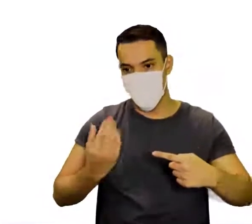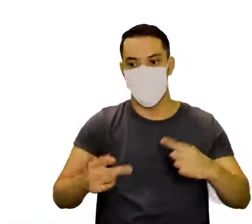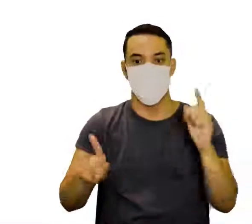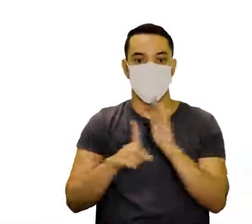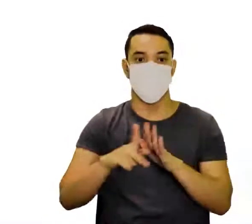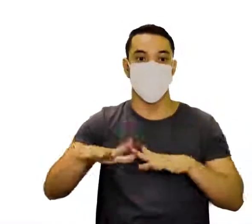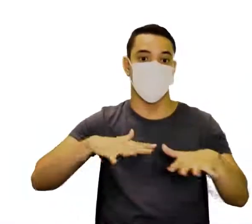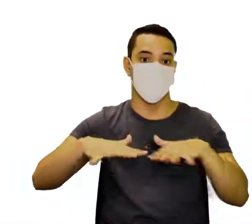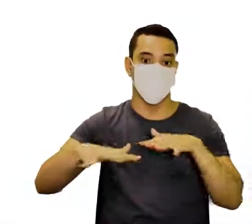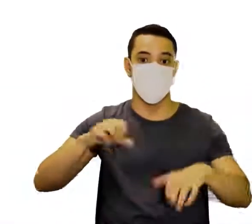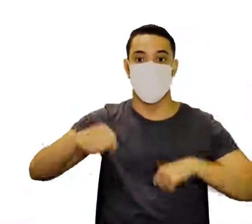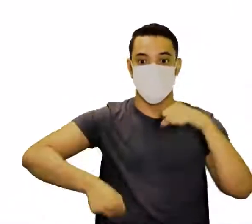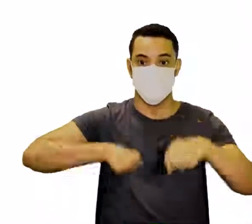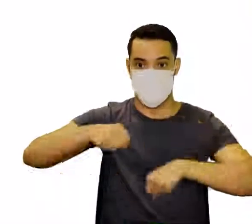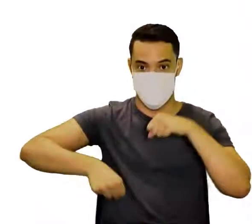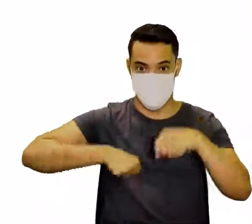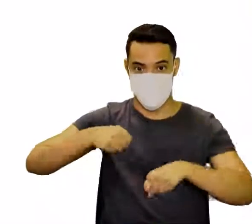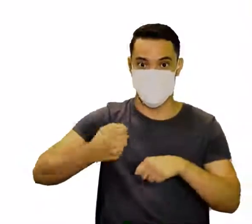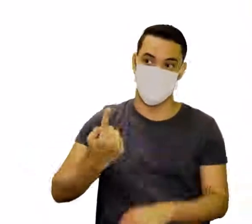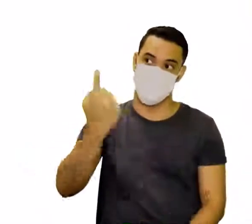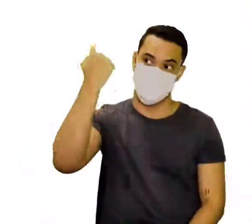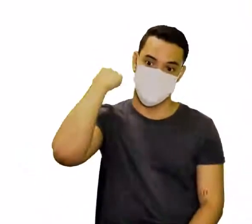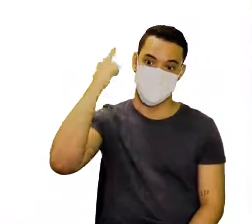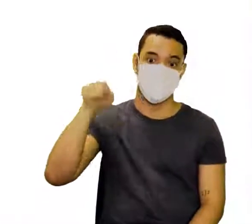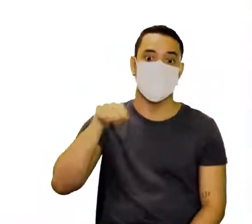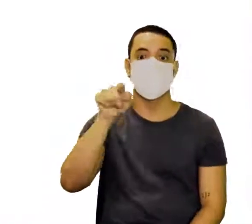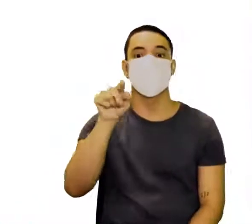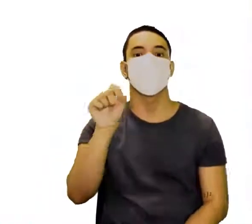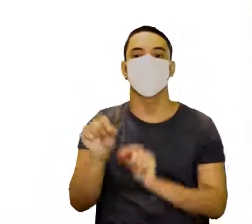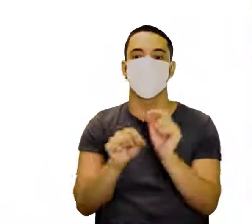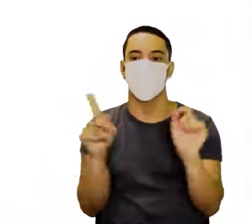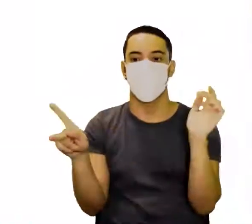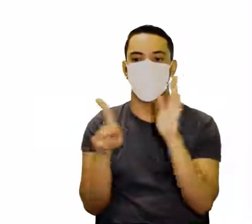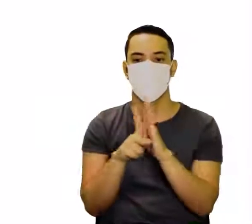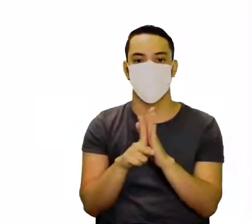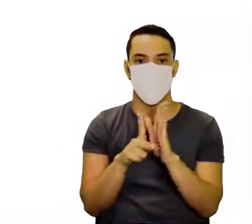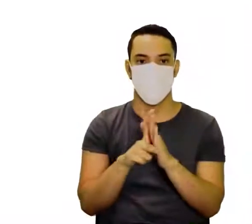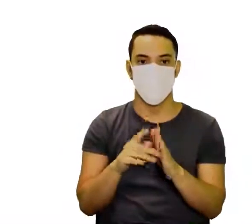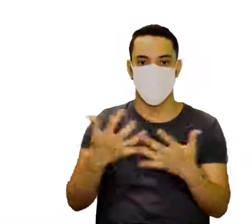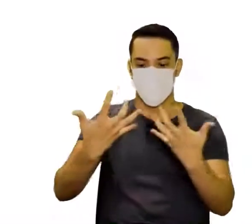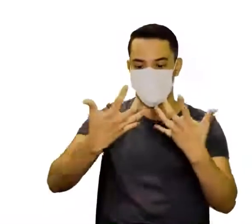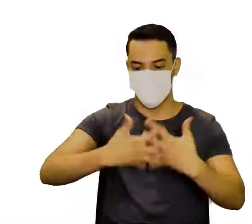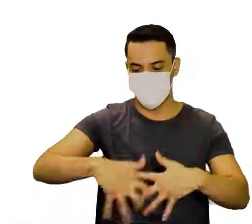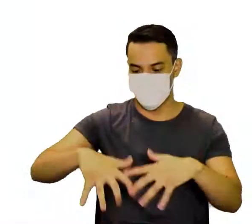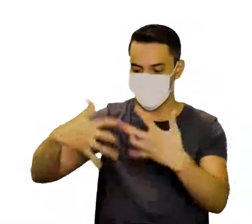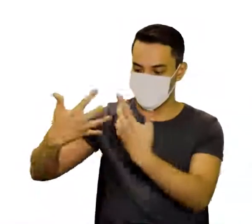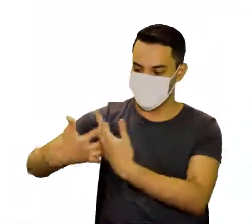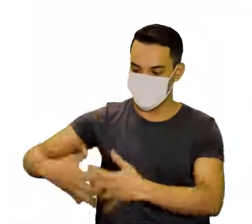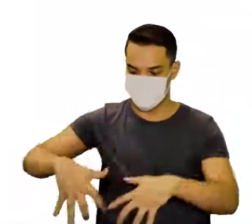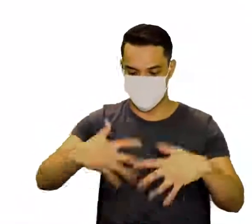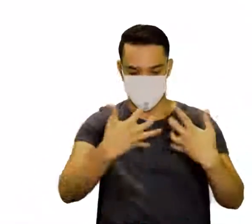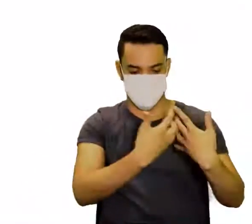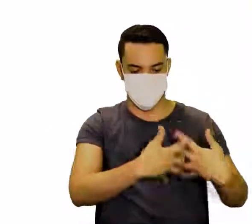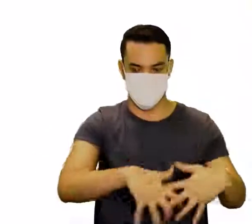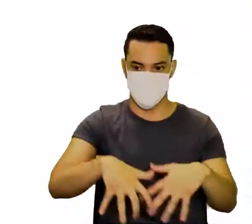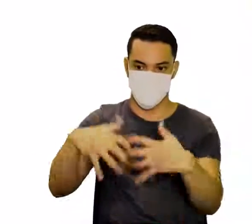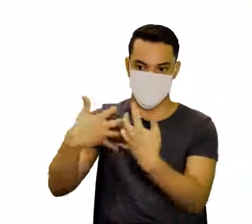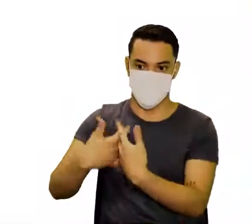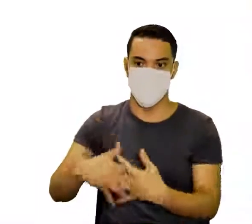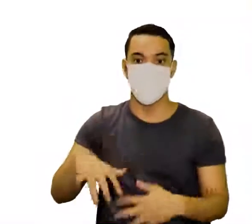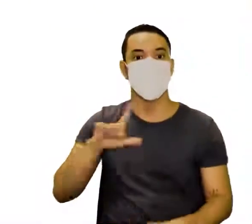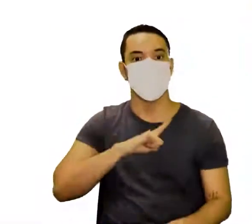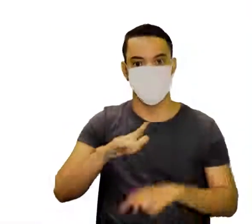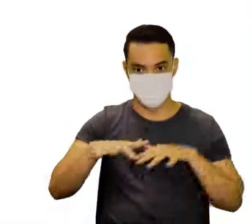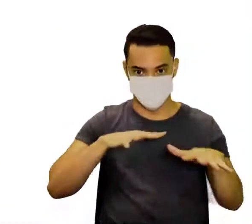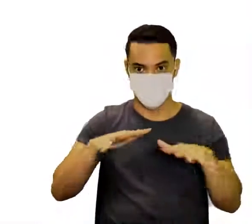do movimento da bicicleta. Aqui a gente tem uma turbina hidráulica. Eu vou ter movimentação aqui também, tá? Pode